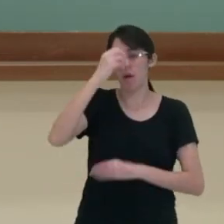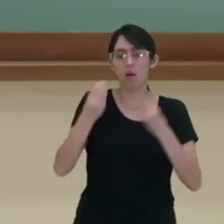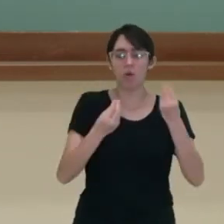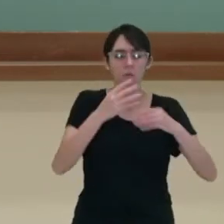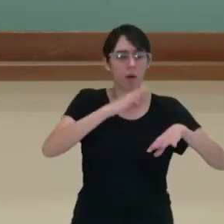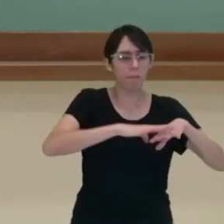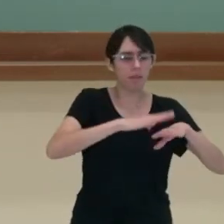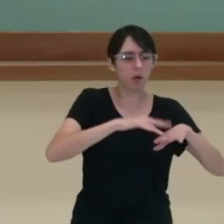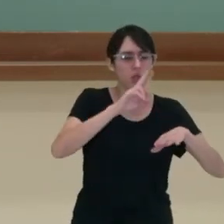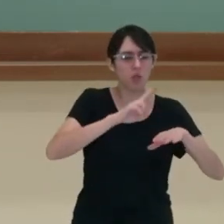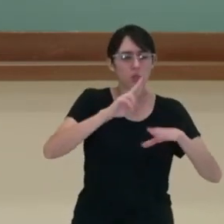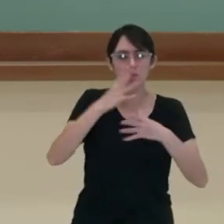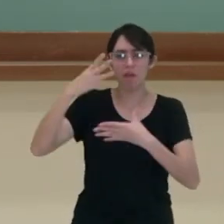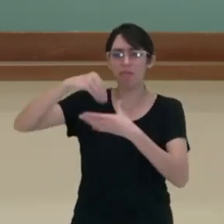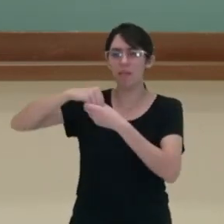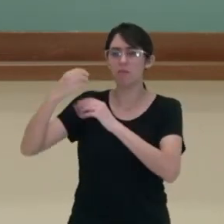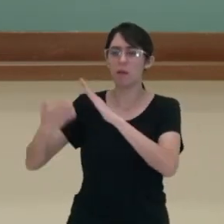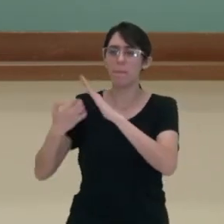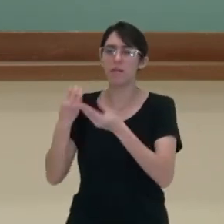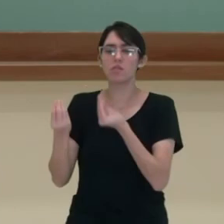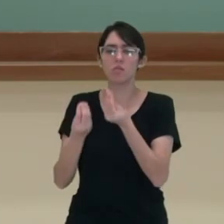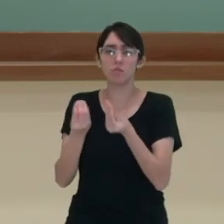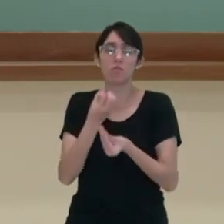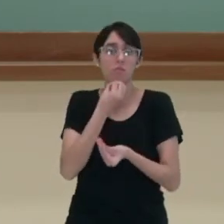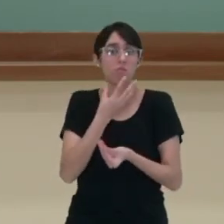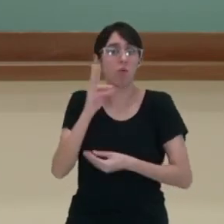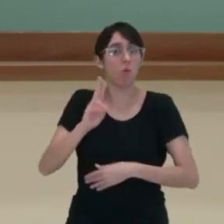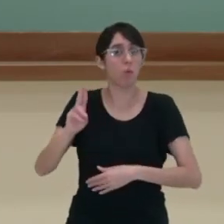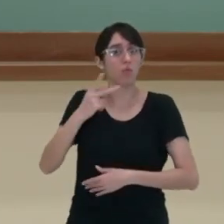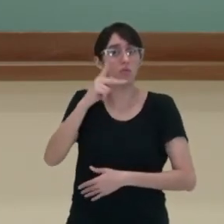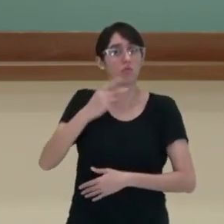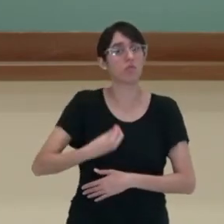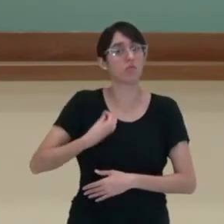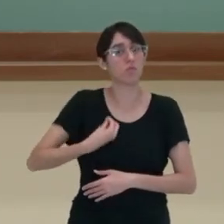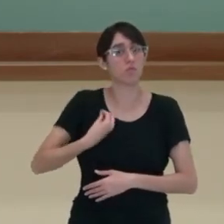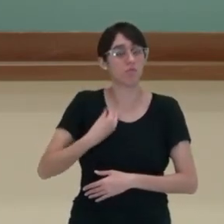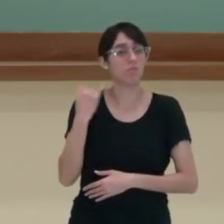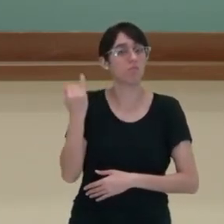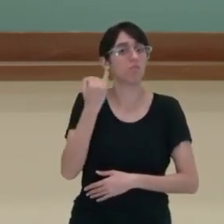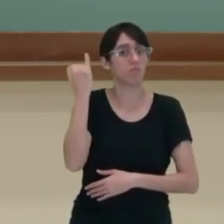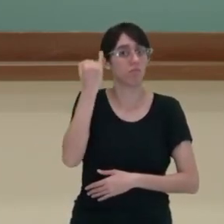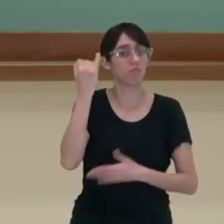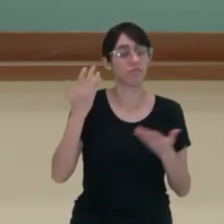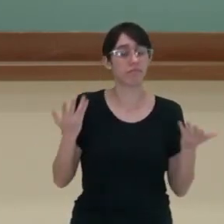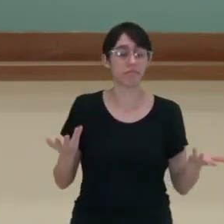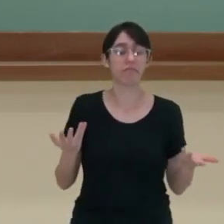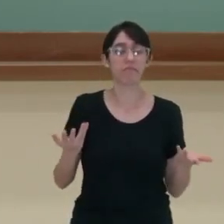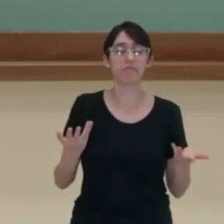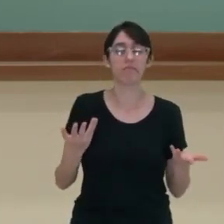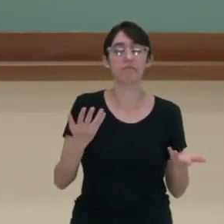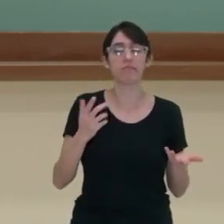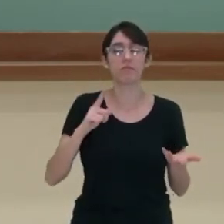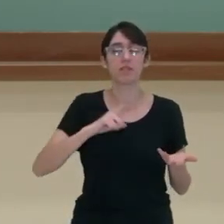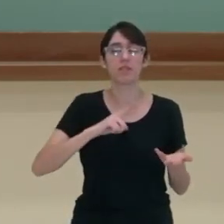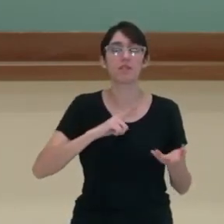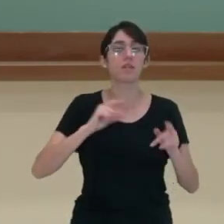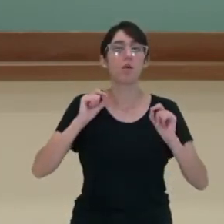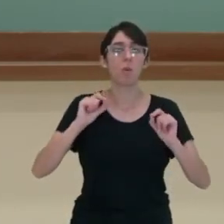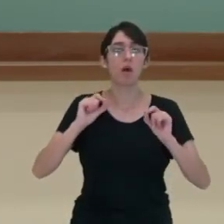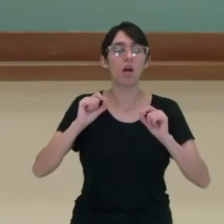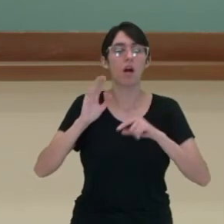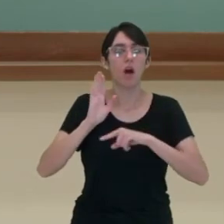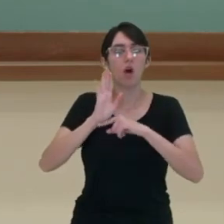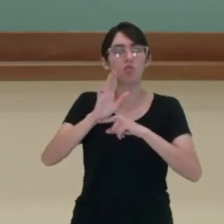aprende em sala de aula com aplicações práticas, que é aquilo que você realmente sempre está pedindo para o professor, professora de matemática, aonde que eu